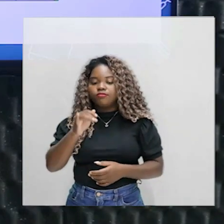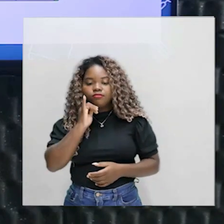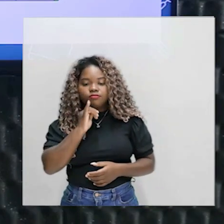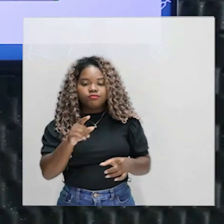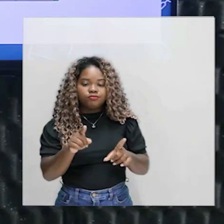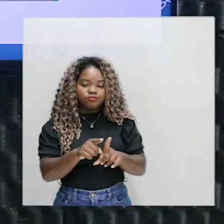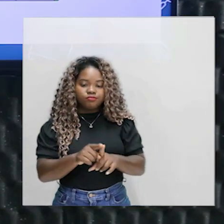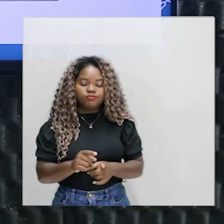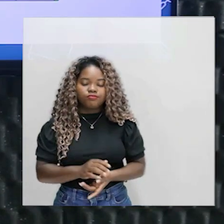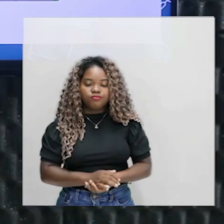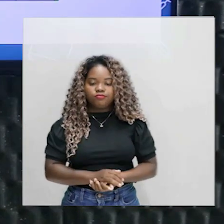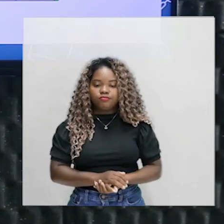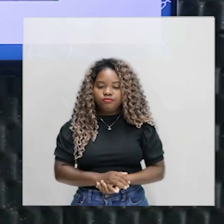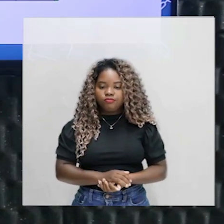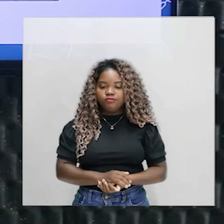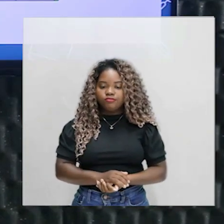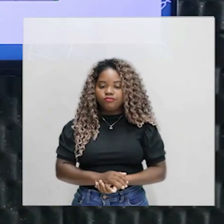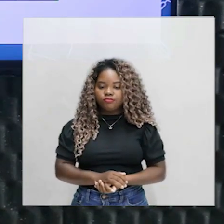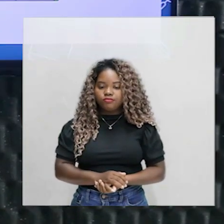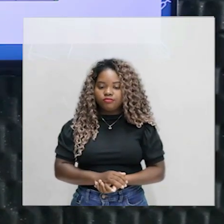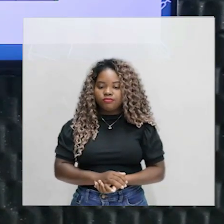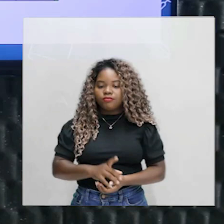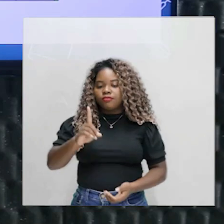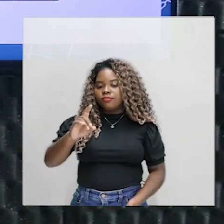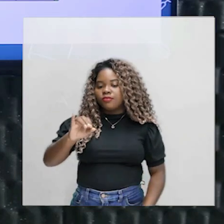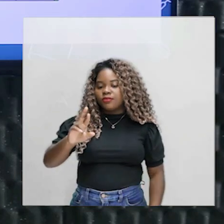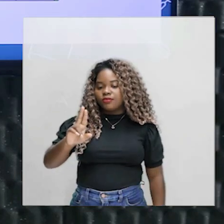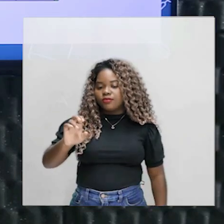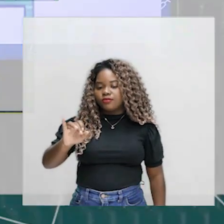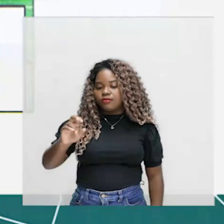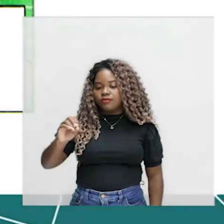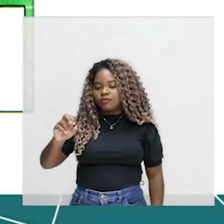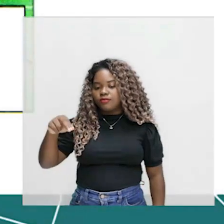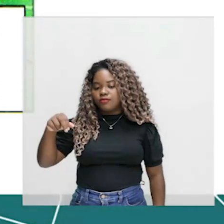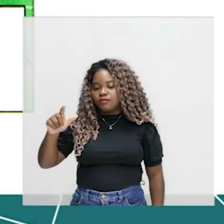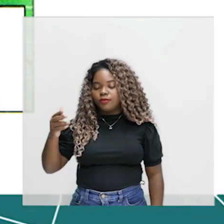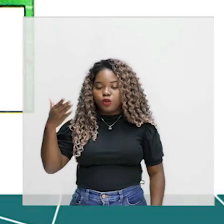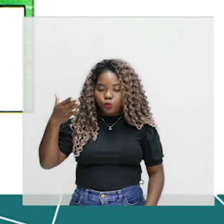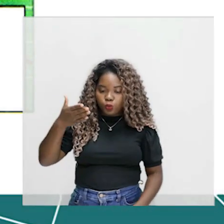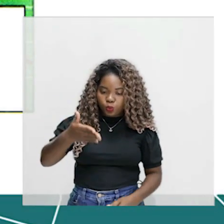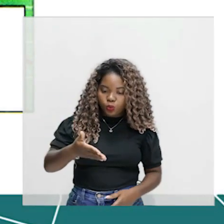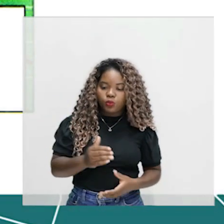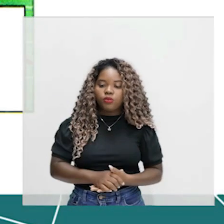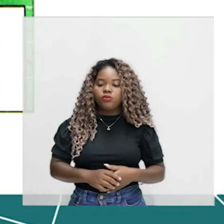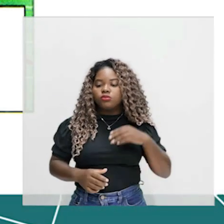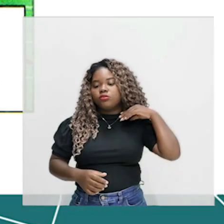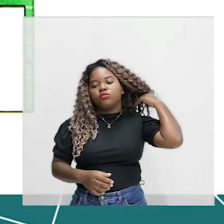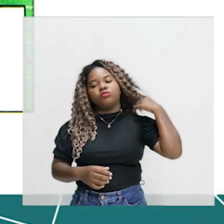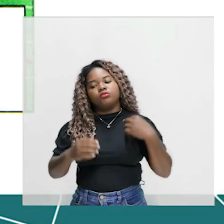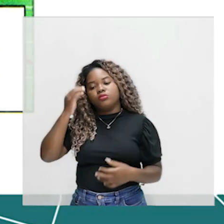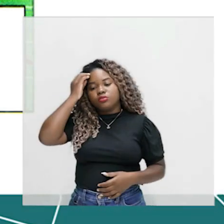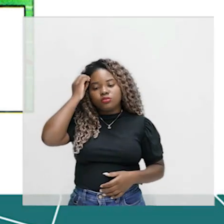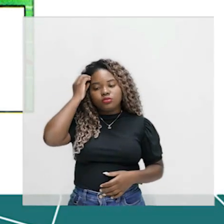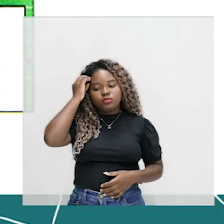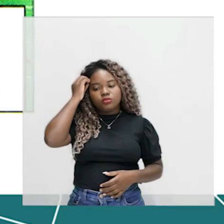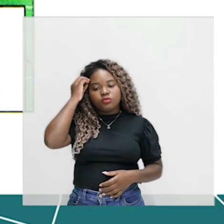de seleção natural é a seleção direcional na seleção direcional como eu já mencionei Como o